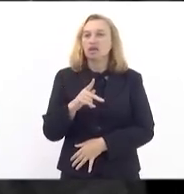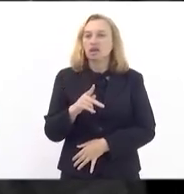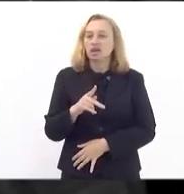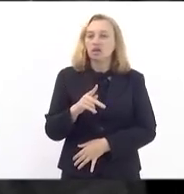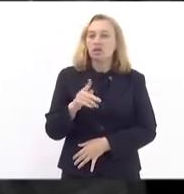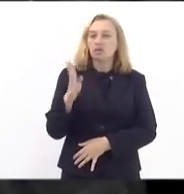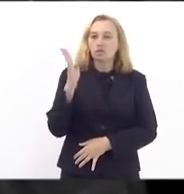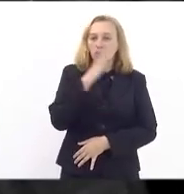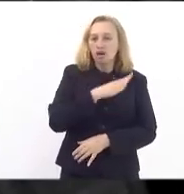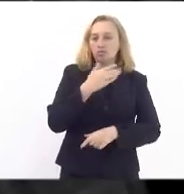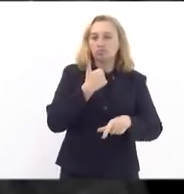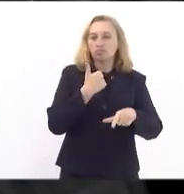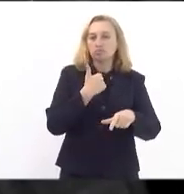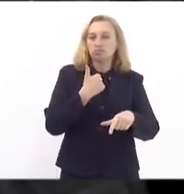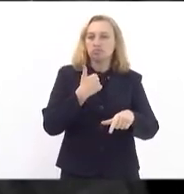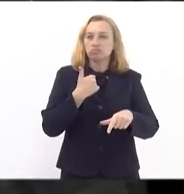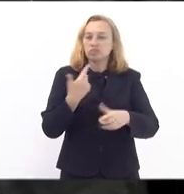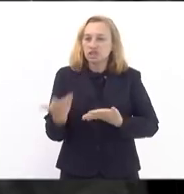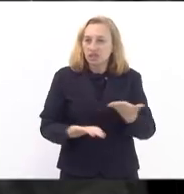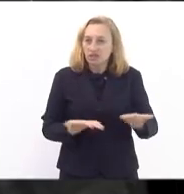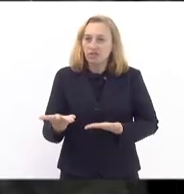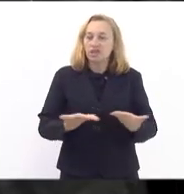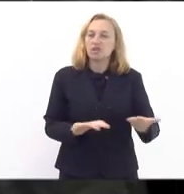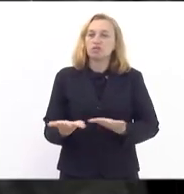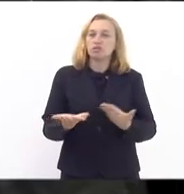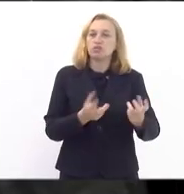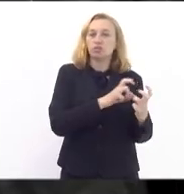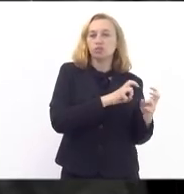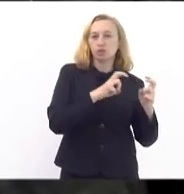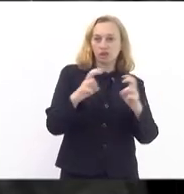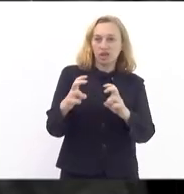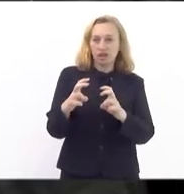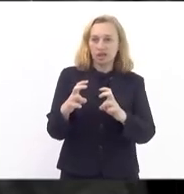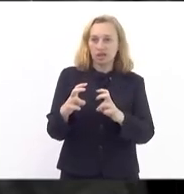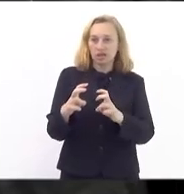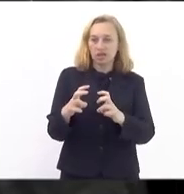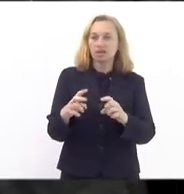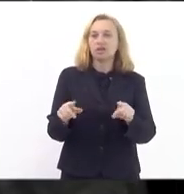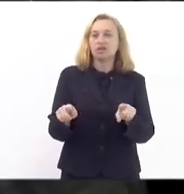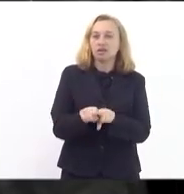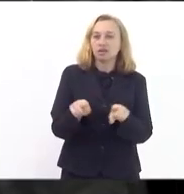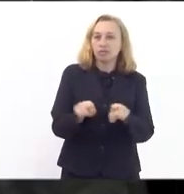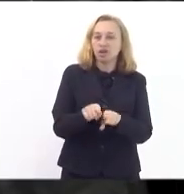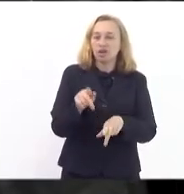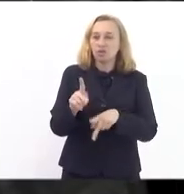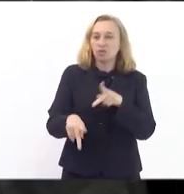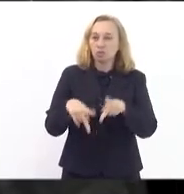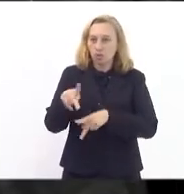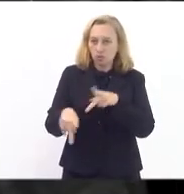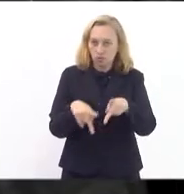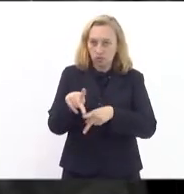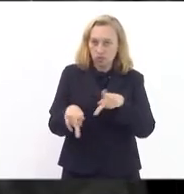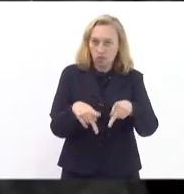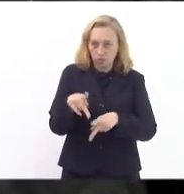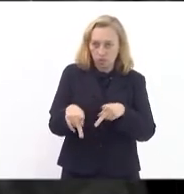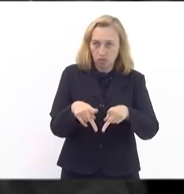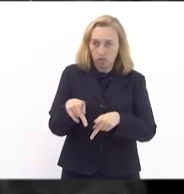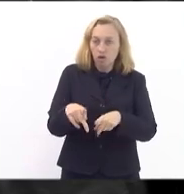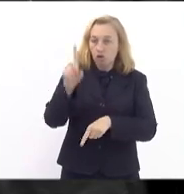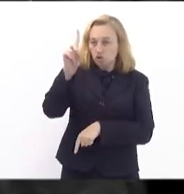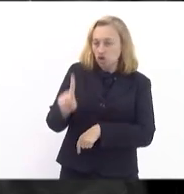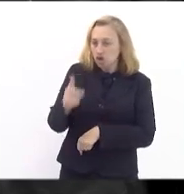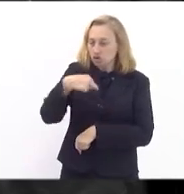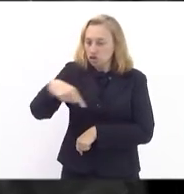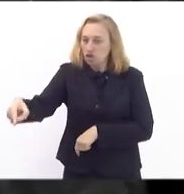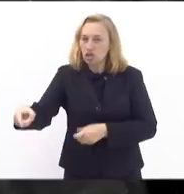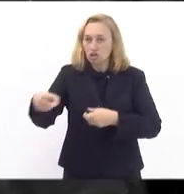do sistema de trem pela precariedade com que é tratado também a população o seu direito de